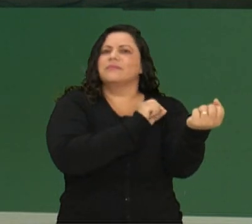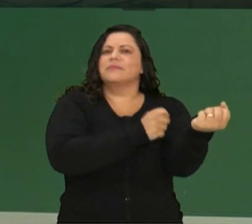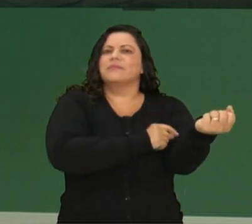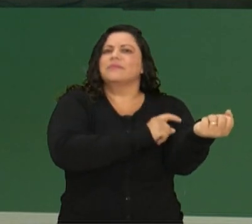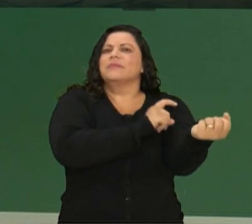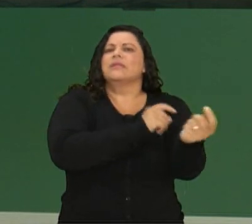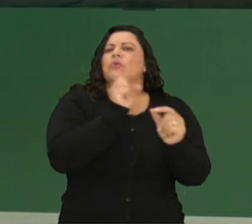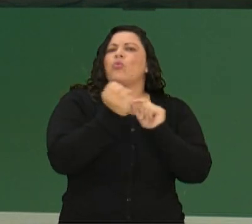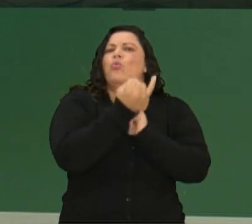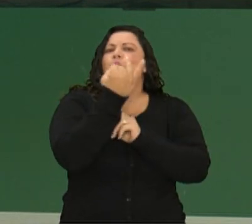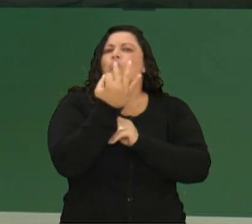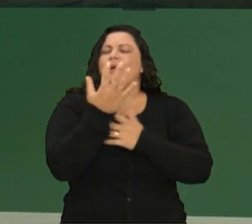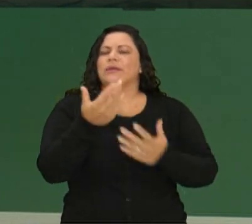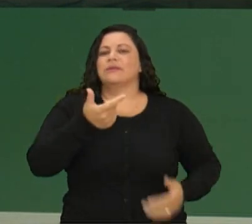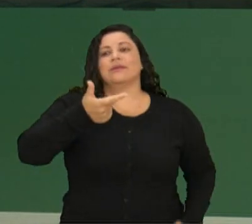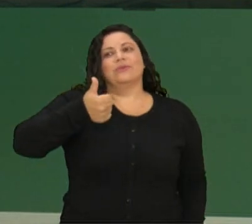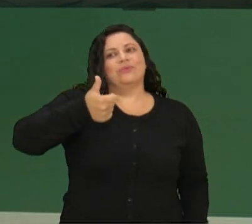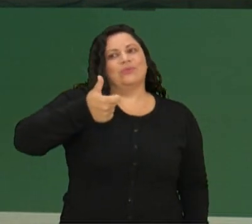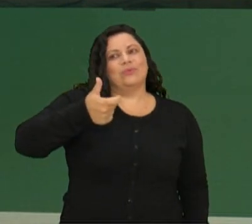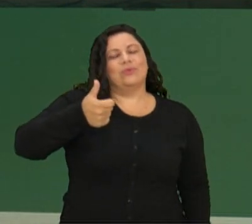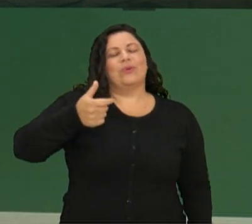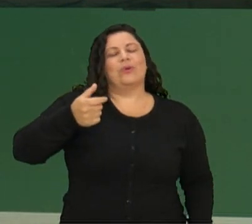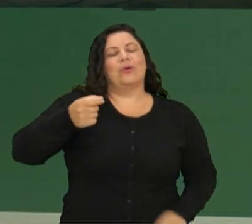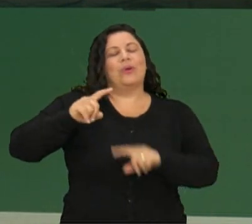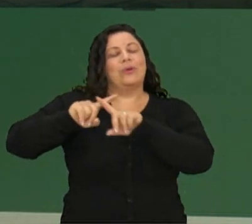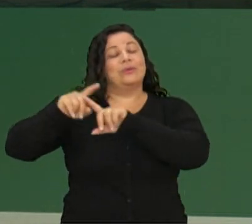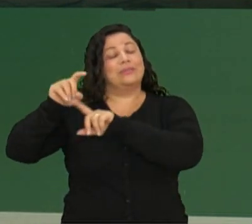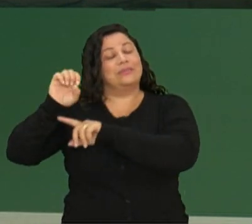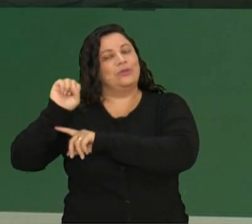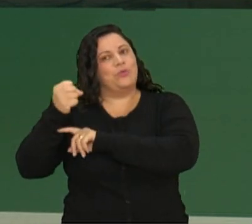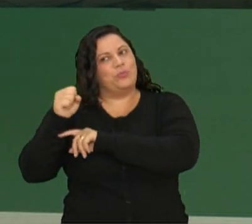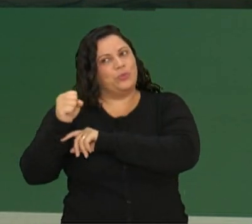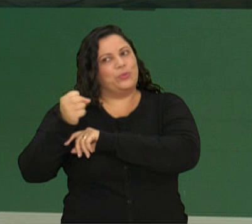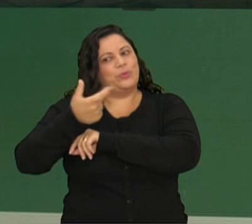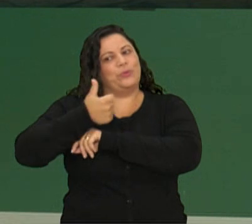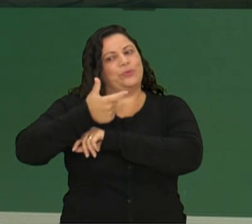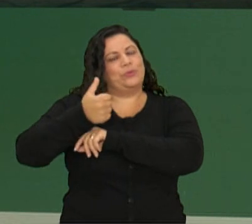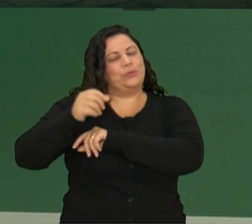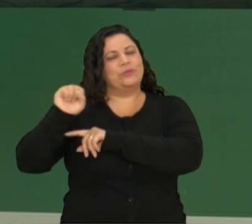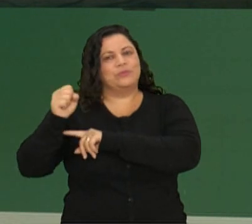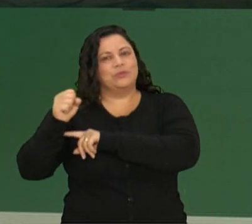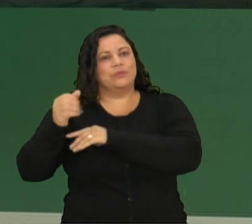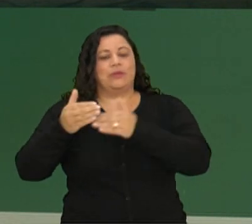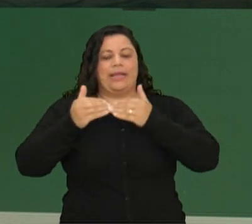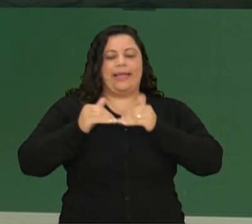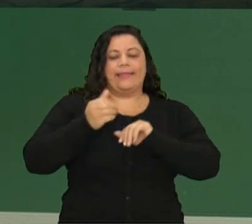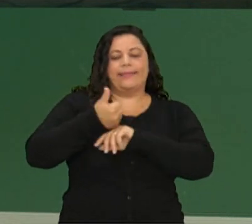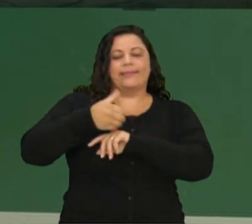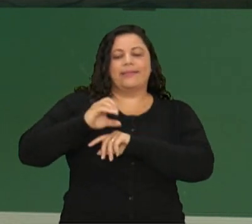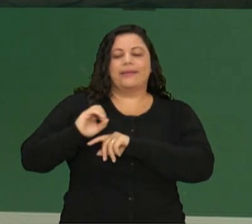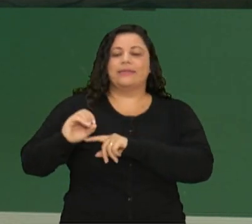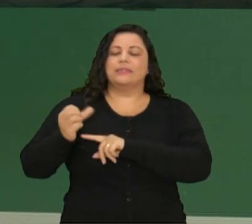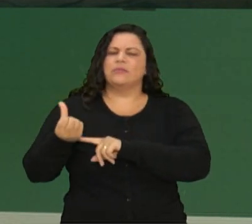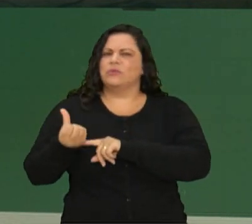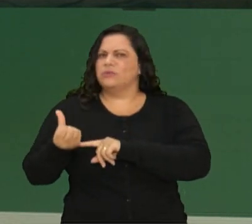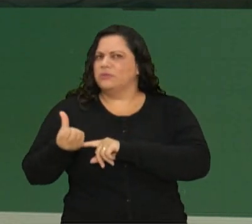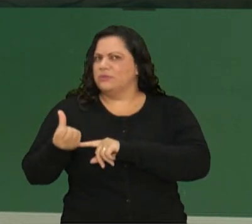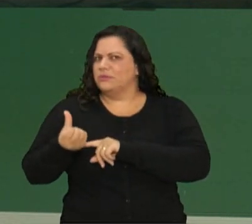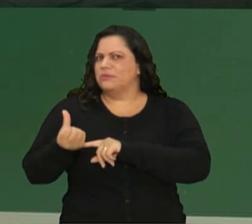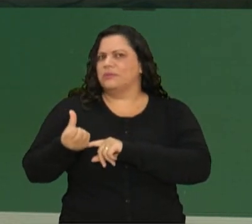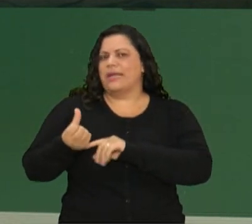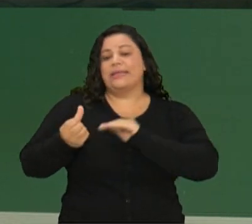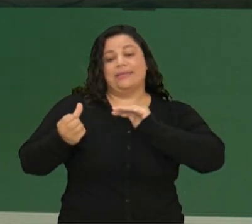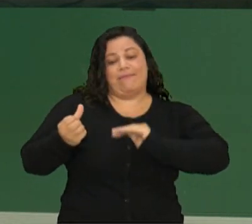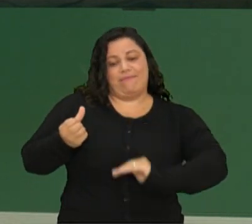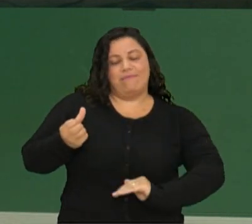por 8, né? 10 por 6 é uma pressão já baixa, tá? Não é tão perigosa quanto a pressão alta. Lembra que a gente